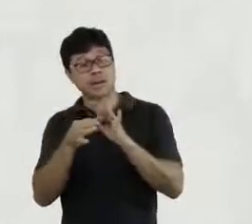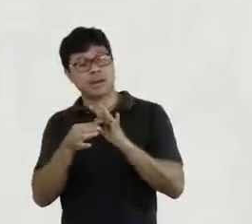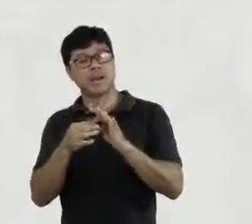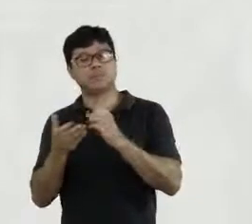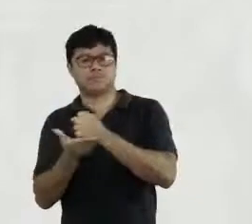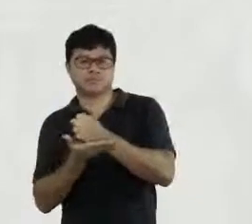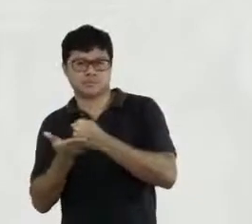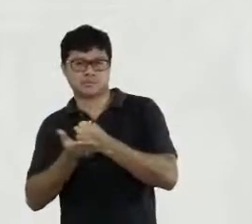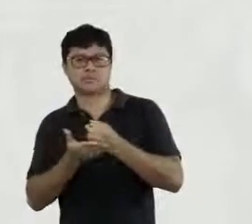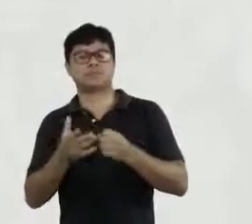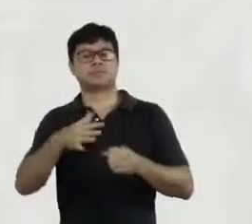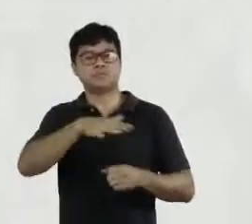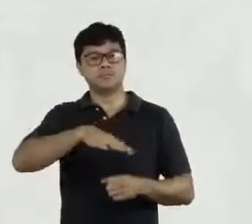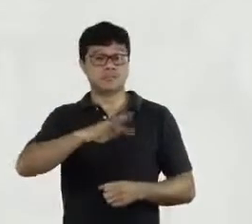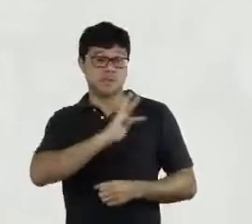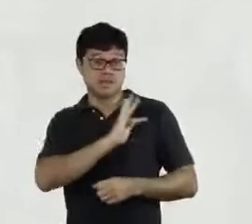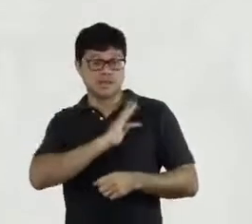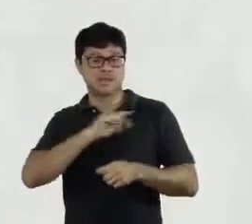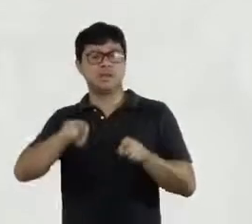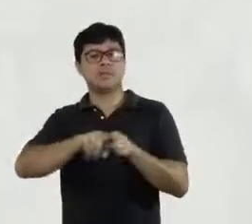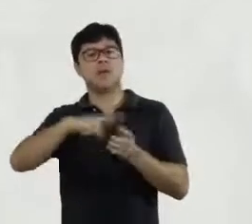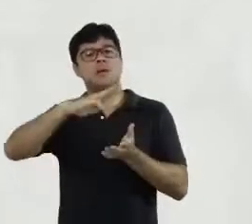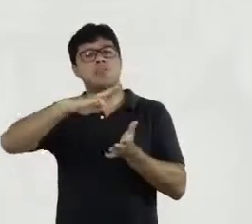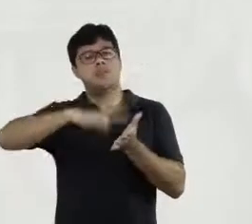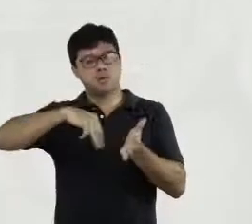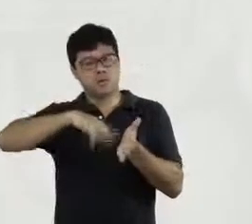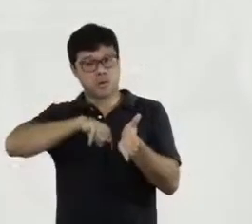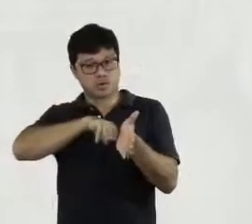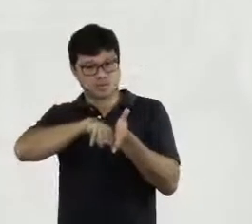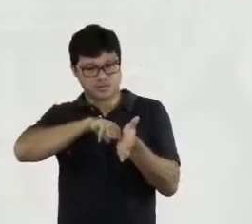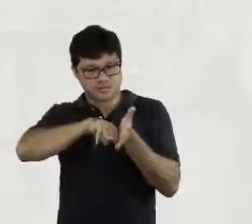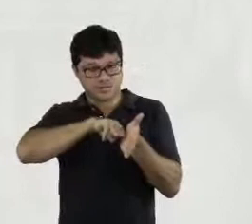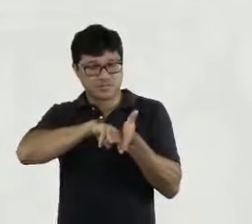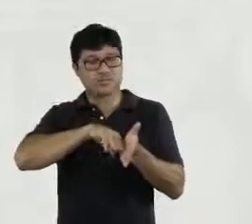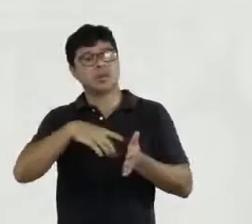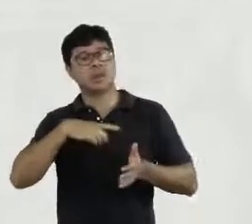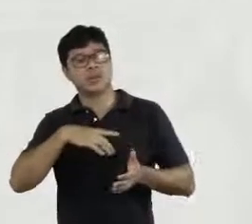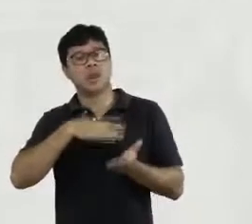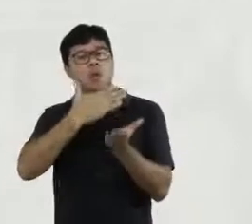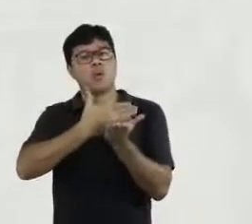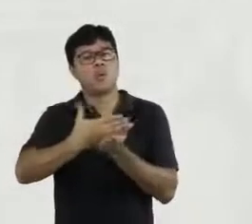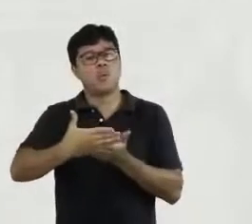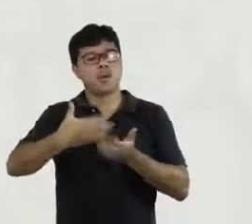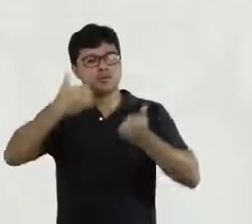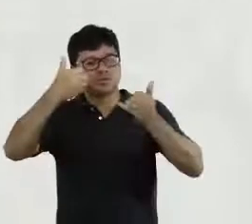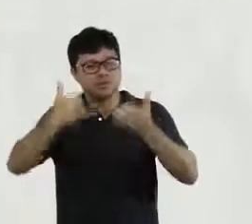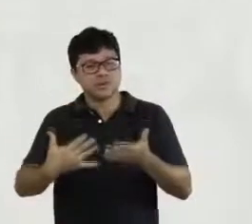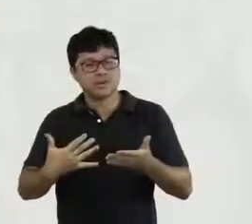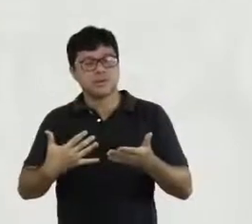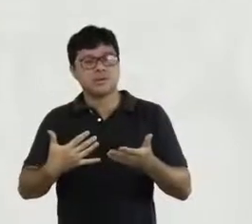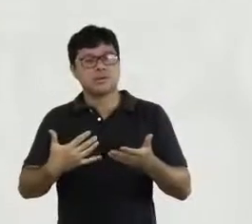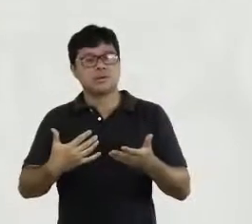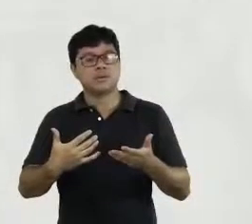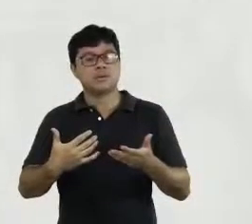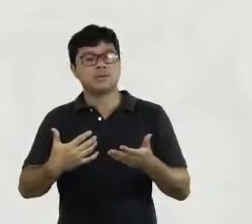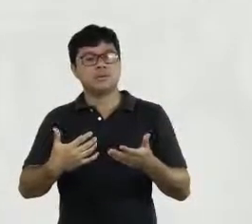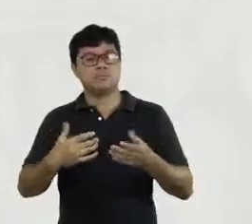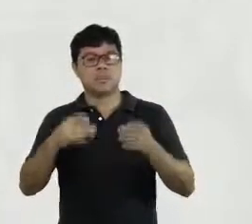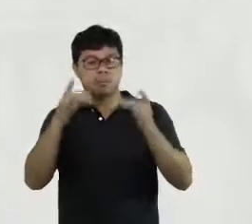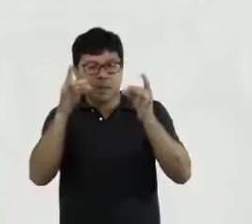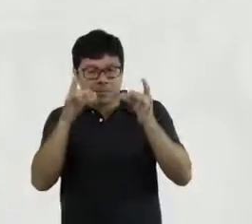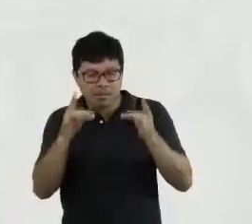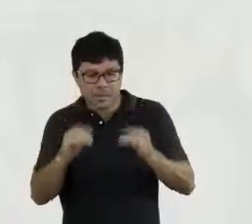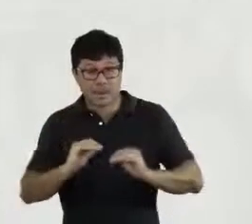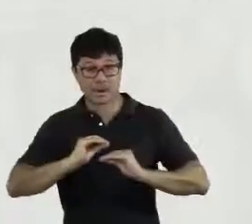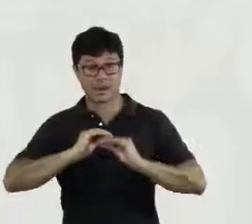estão ligados à esfera técnico-metodológica. Portanto, eu começo com essa esfera para poder explicitar